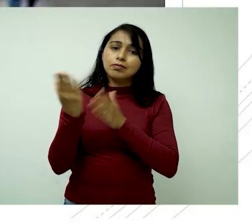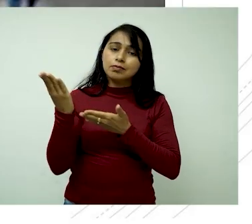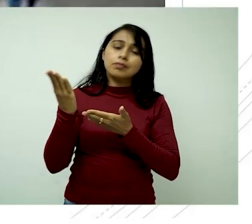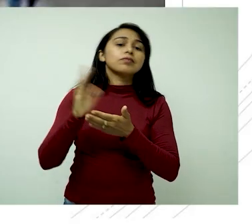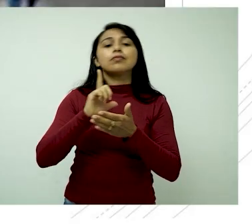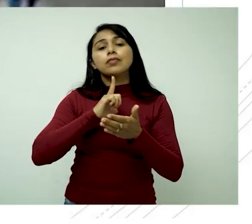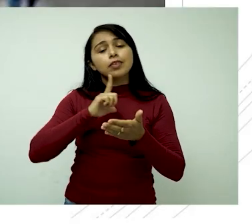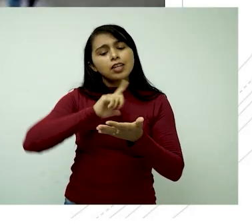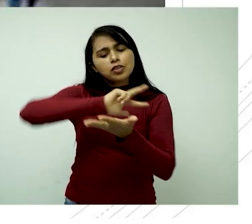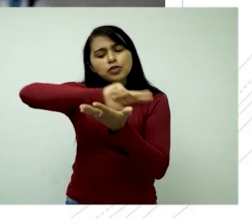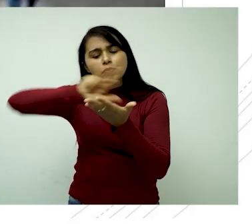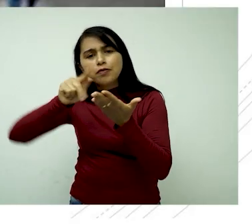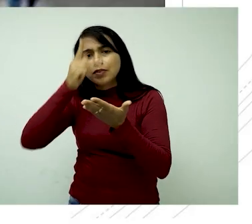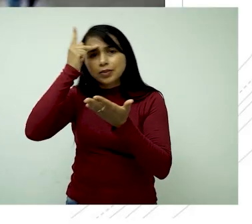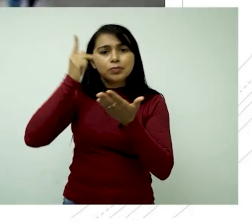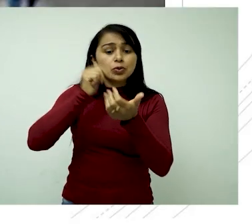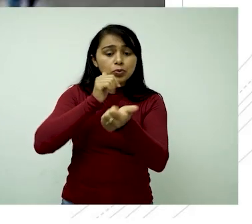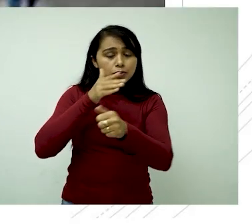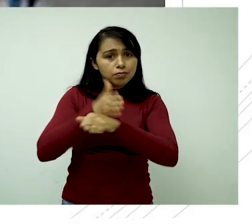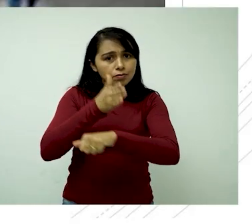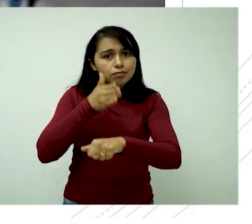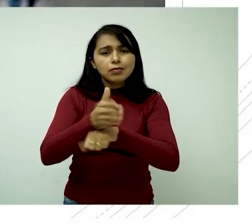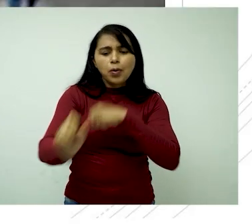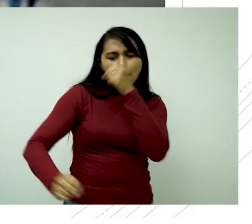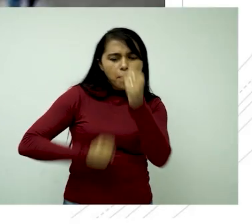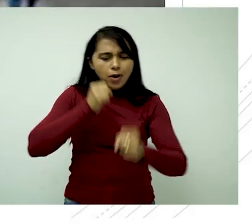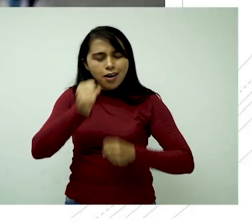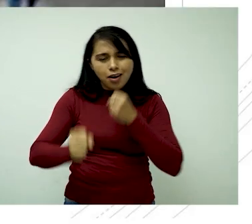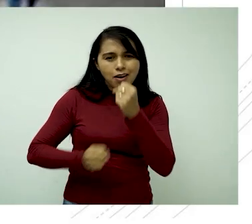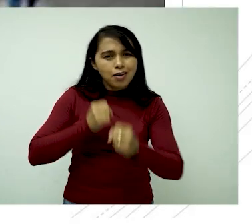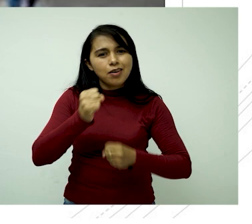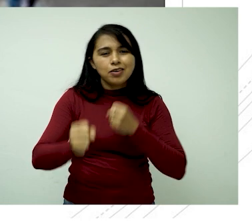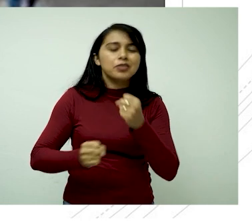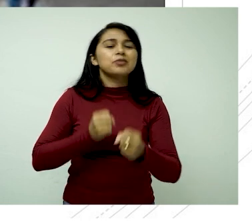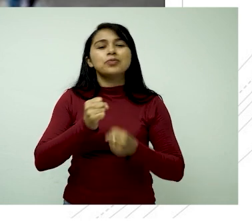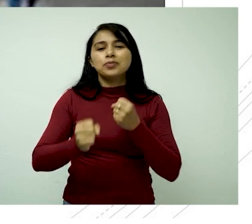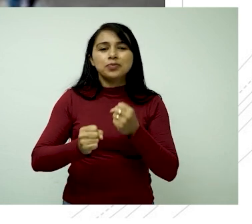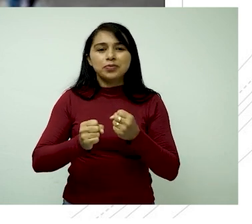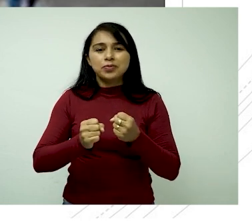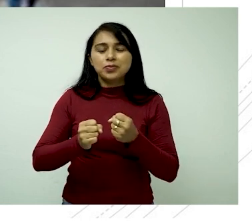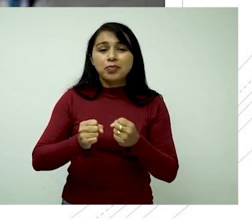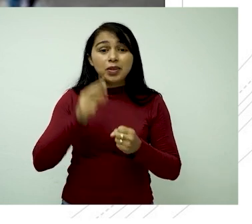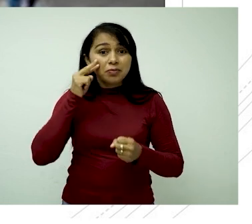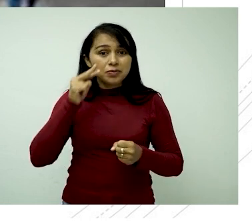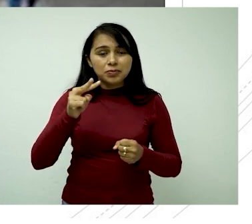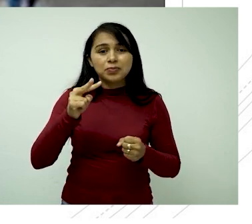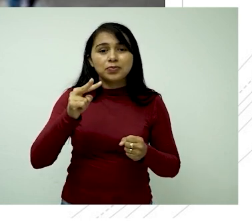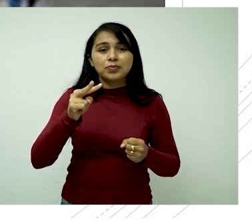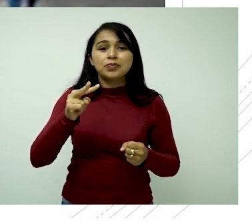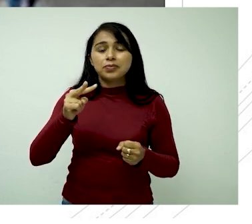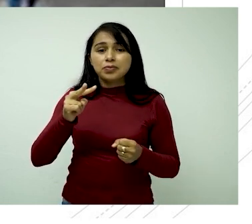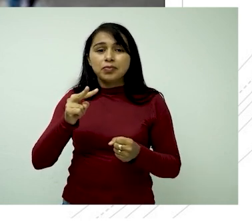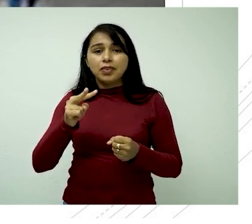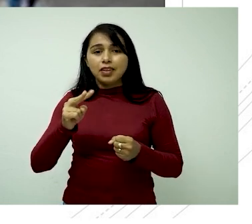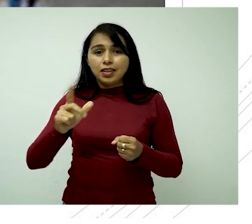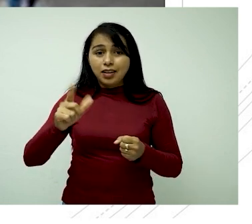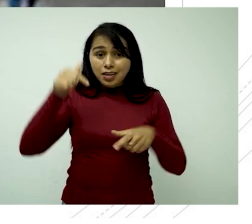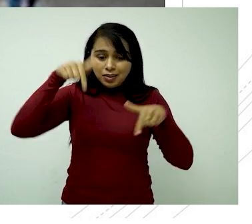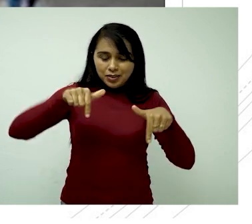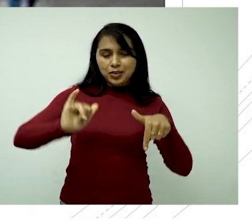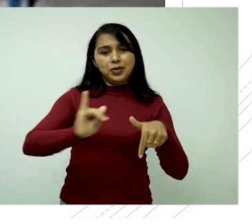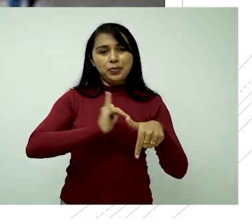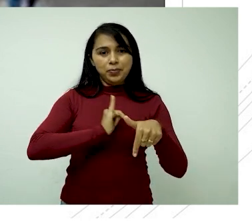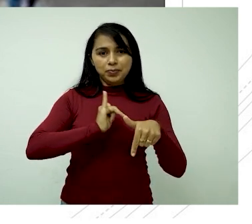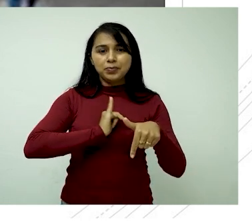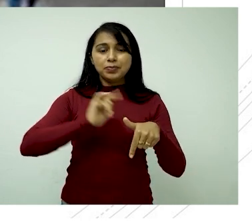observar aqui nessa imagem, nós temos diversos atletas, tá? Aqui é uma imagem de uma maratona, mas como eu coloquei para vocês,